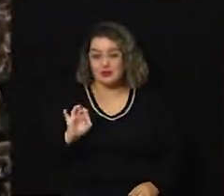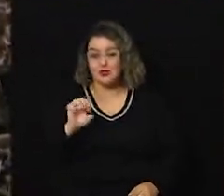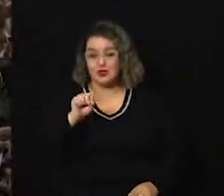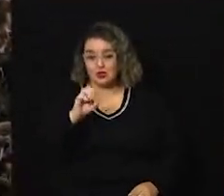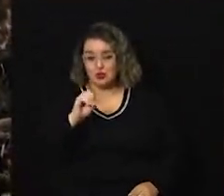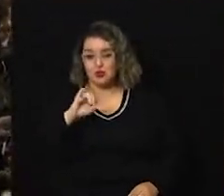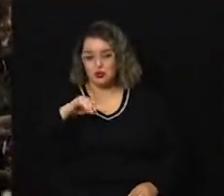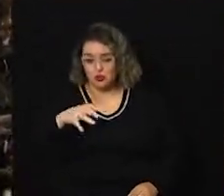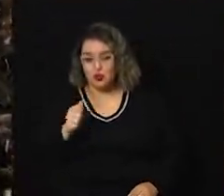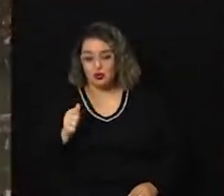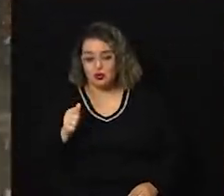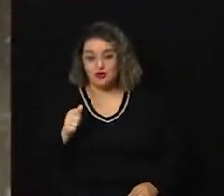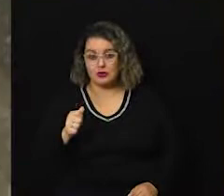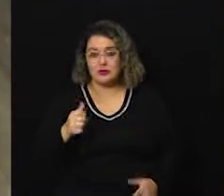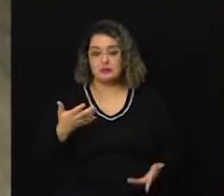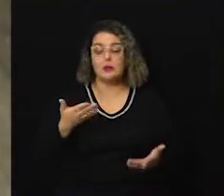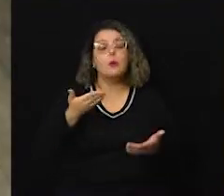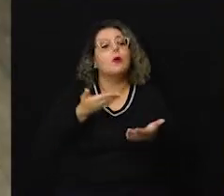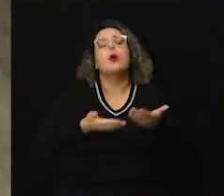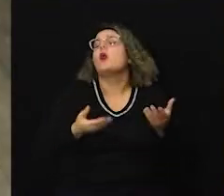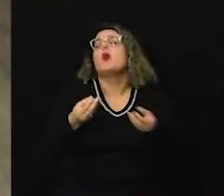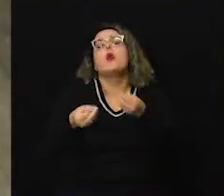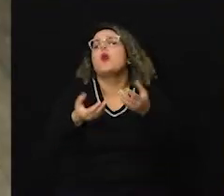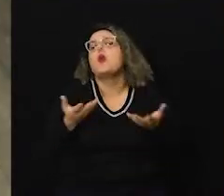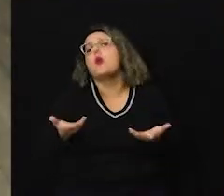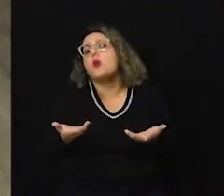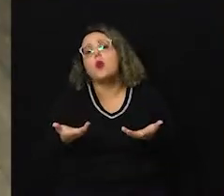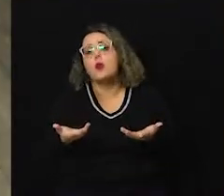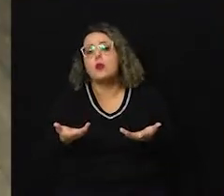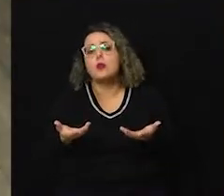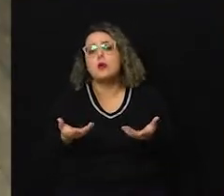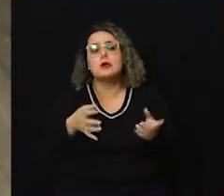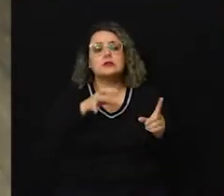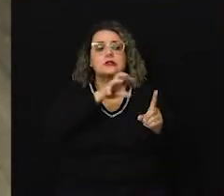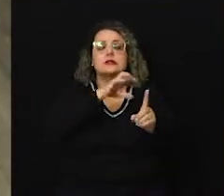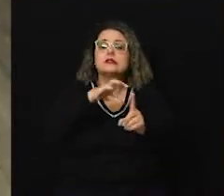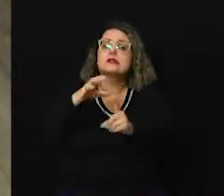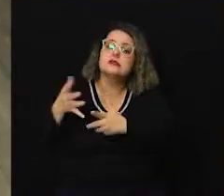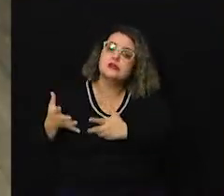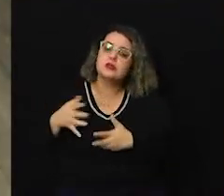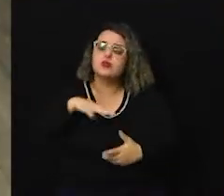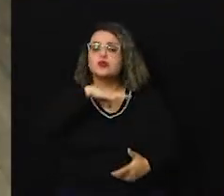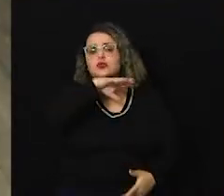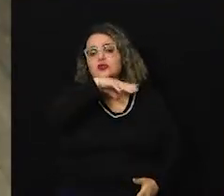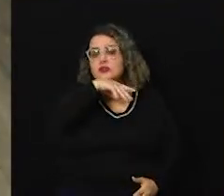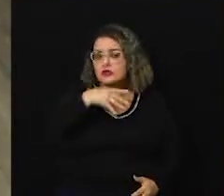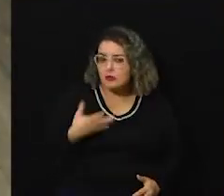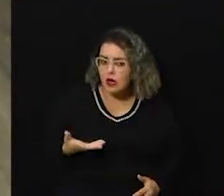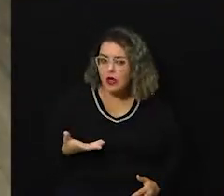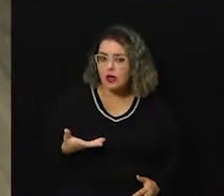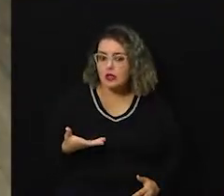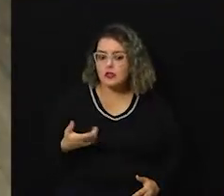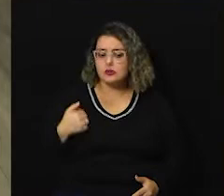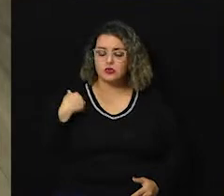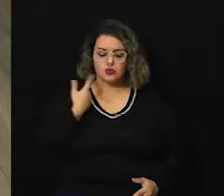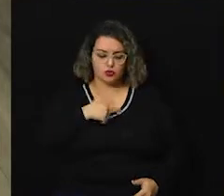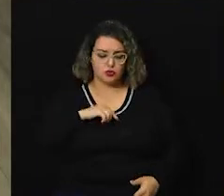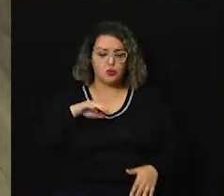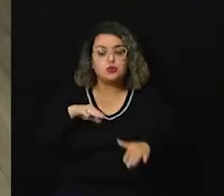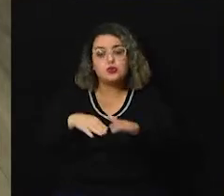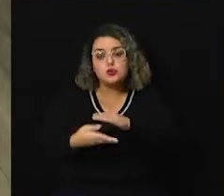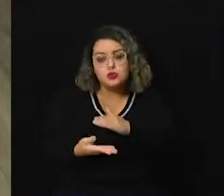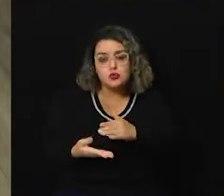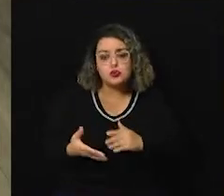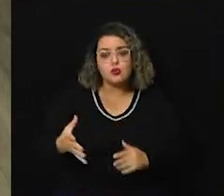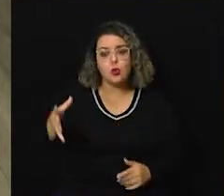nos últimos cinco anos Mariana como é que se dá esse impacto na vida dos animais a gente costuma